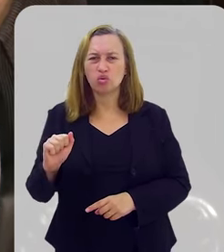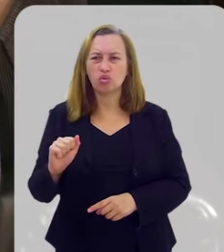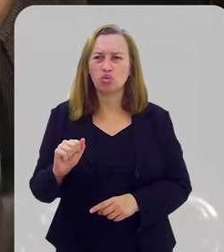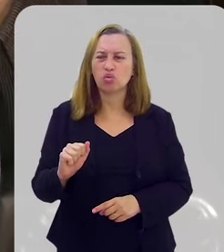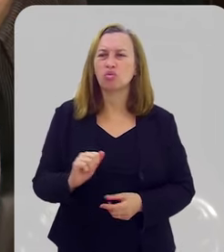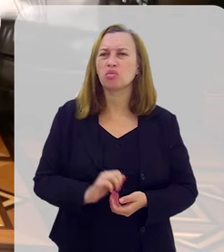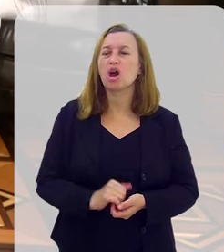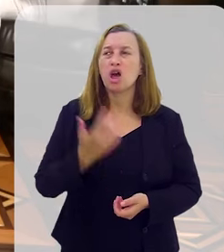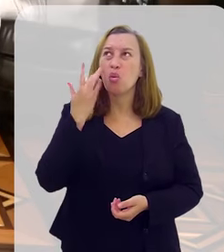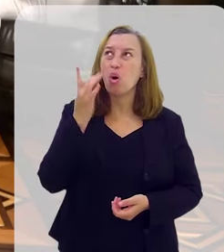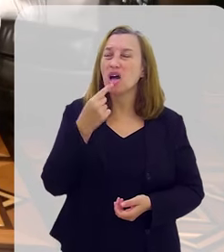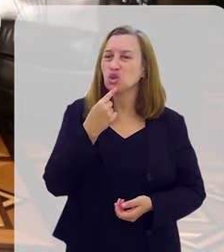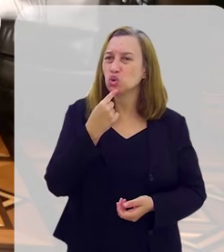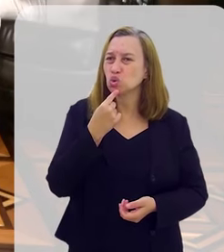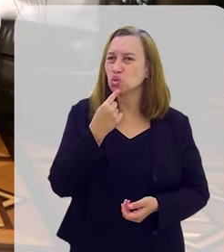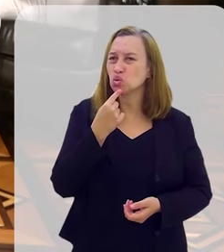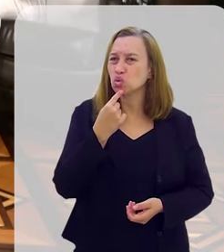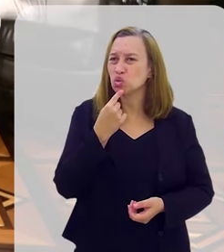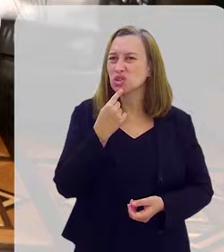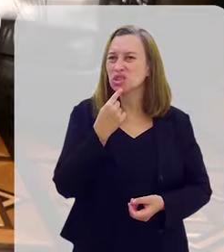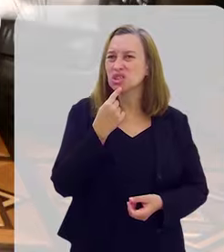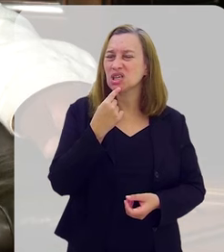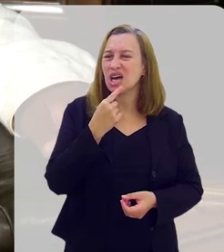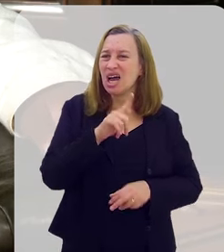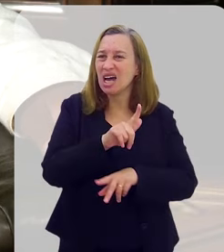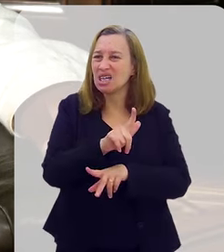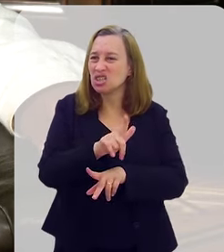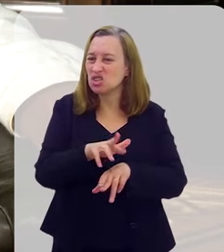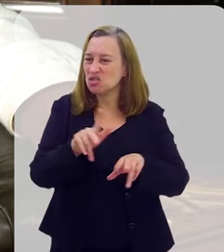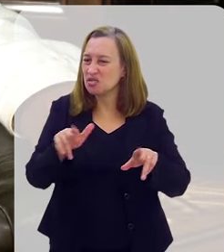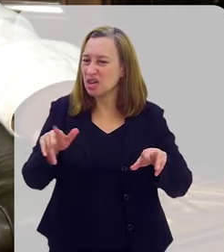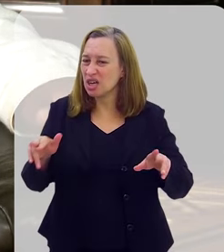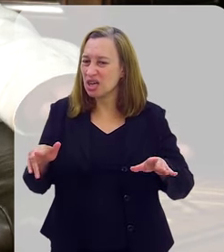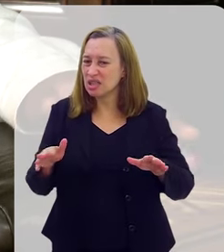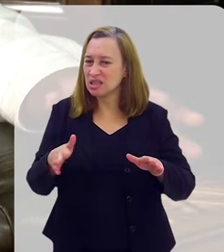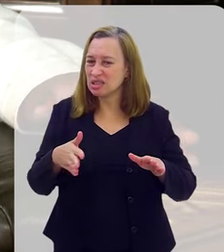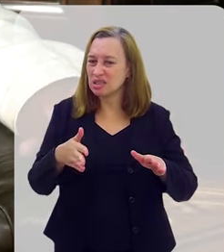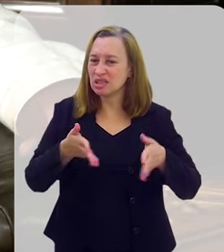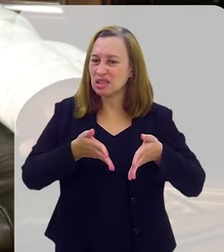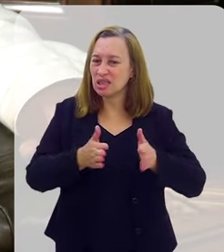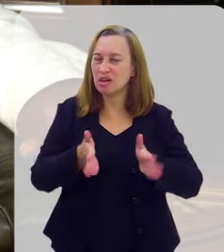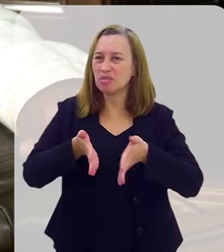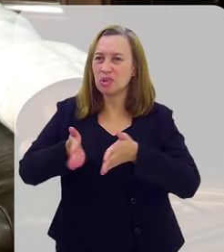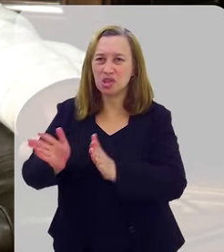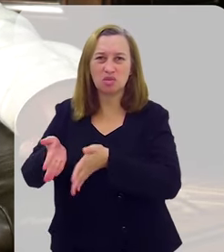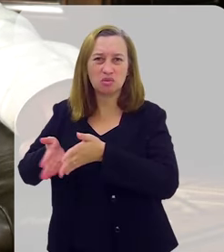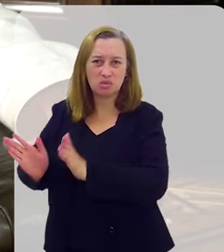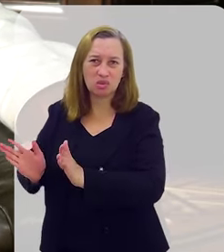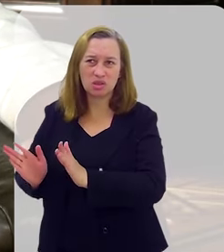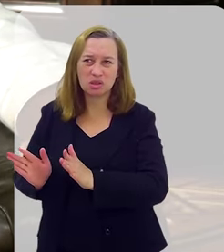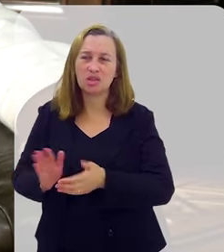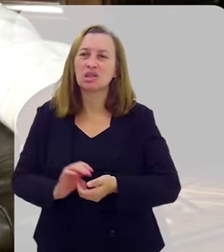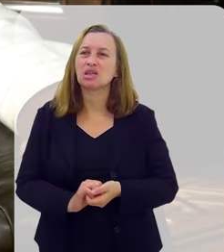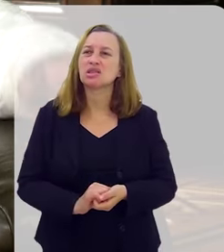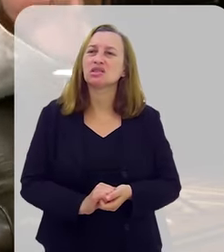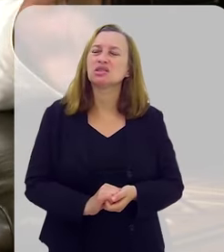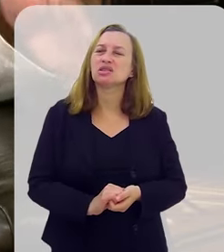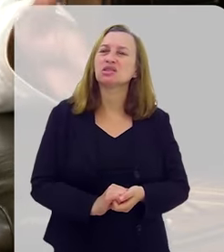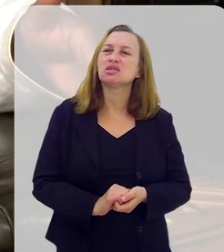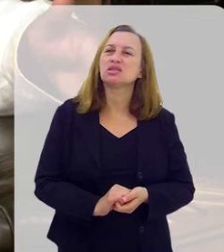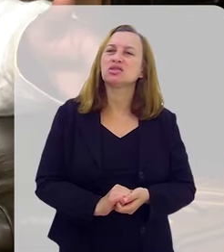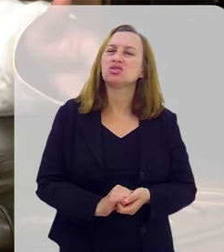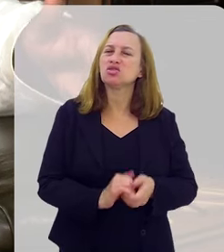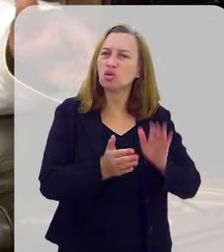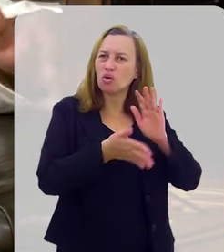não? Eu acho que a construção de carreira, ela modifica no decorrer do tempo. Sim. Então, dentro